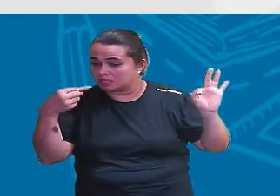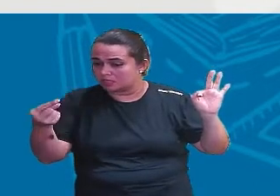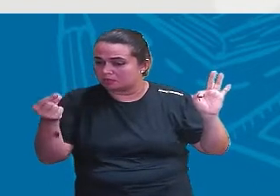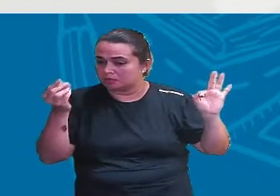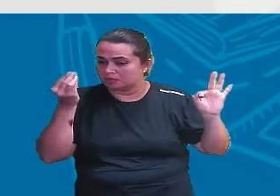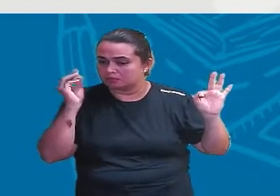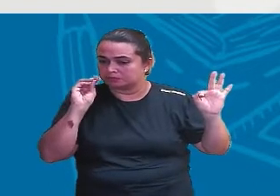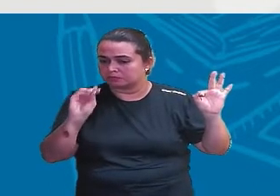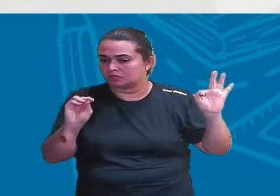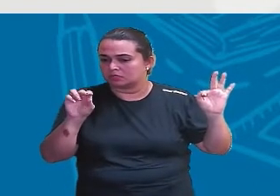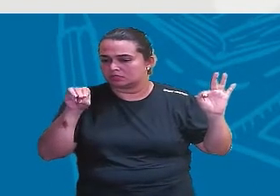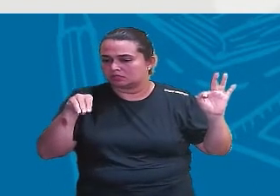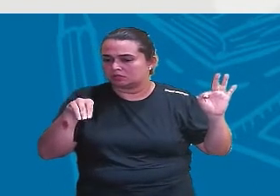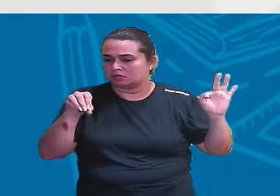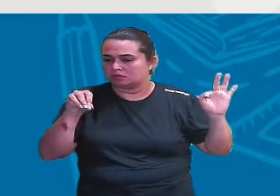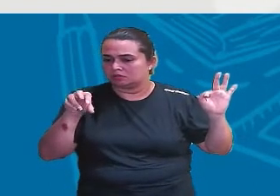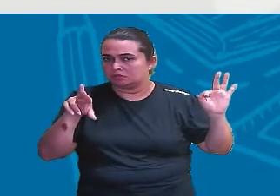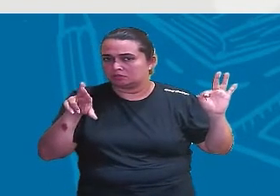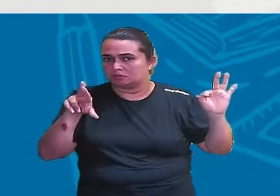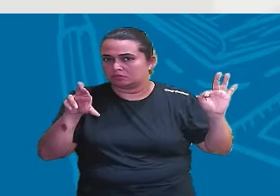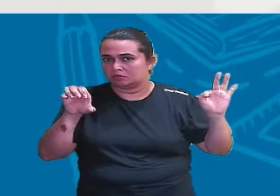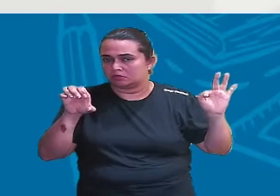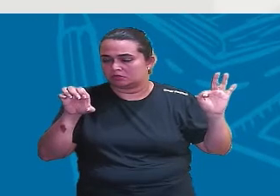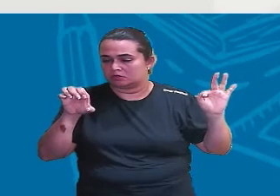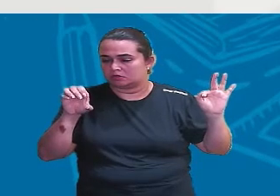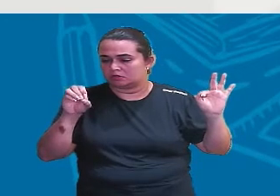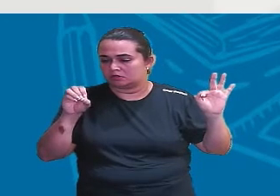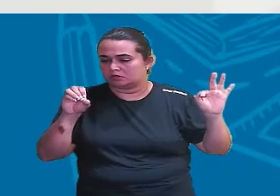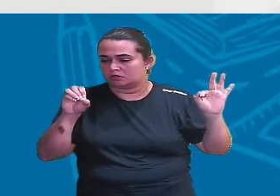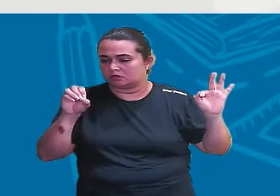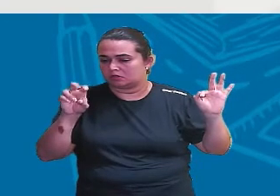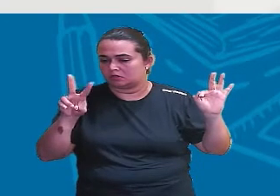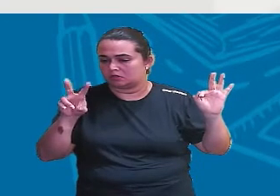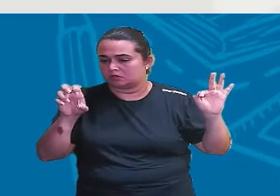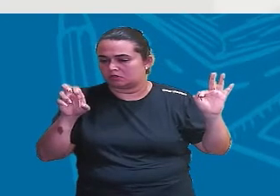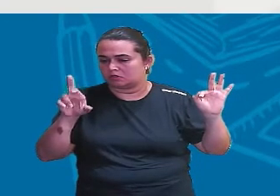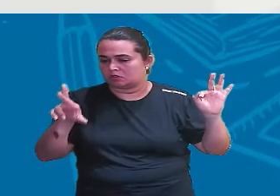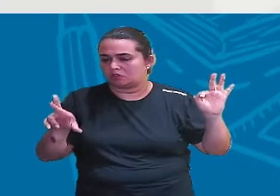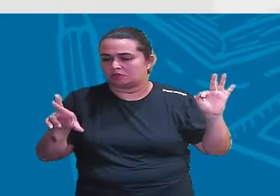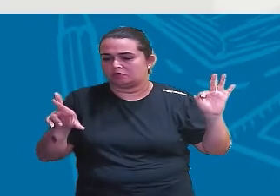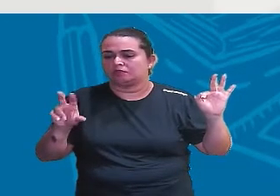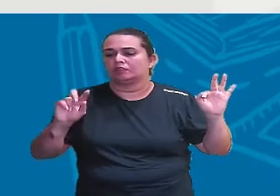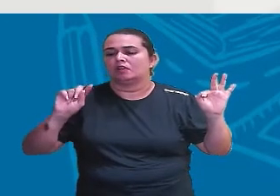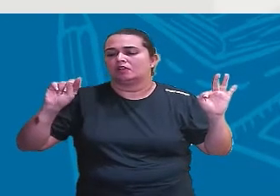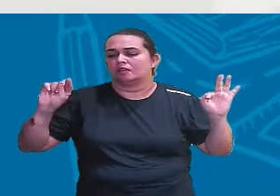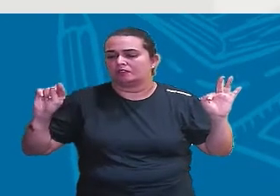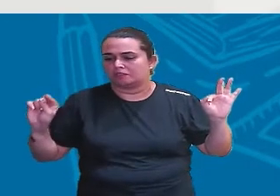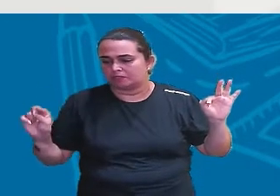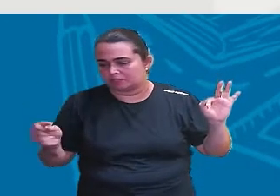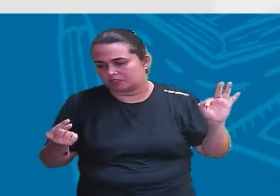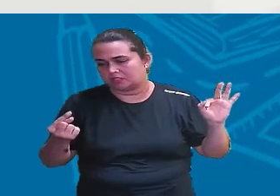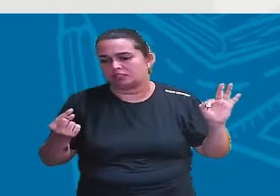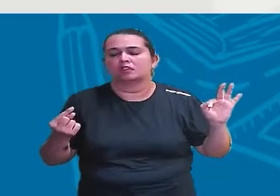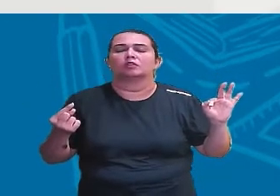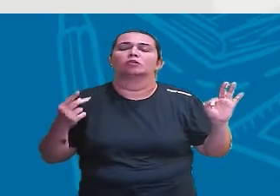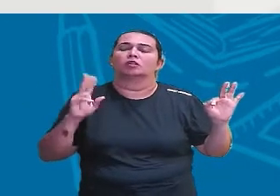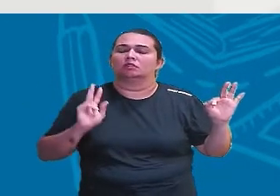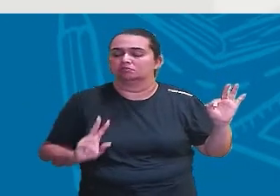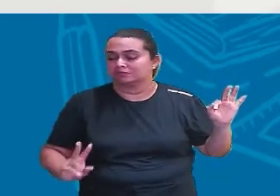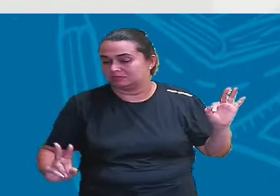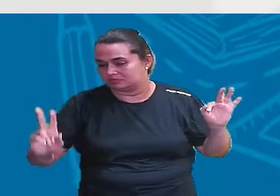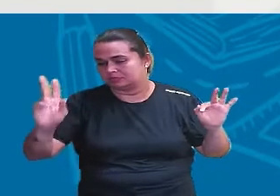advérbio conjuntivo, moreover, tá? He, vírgula após ele, he had